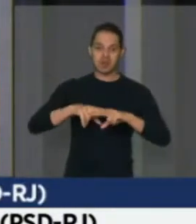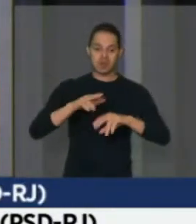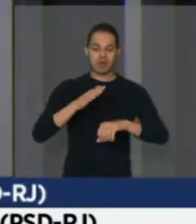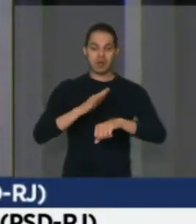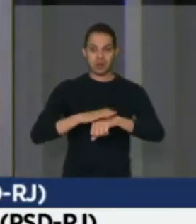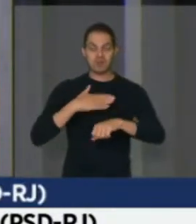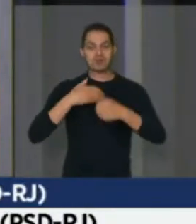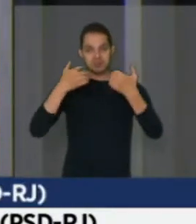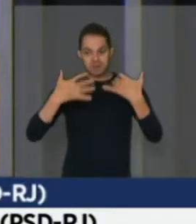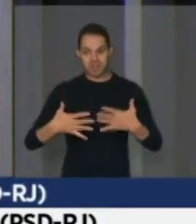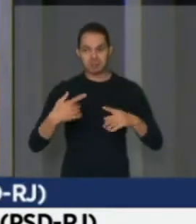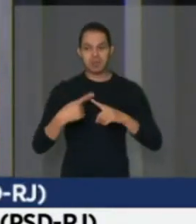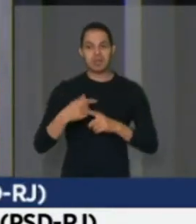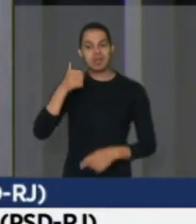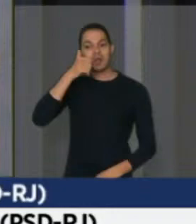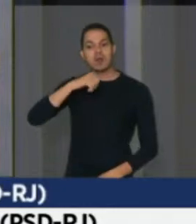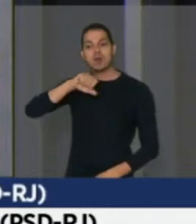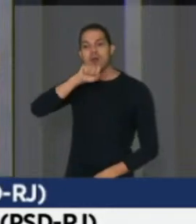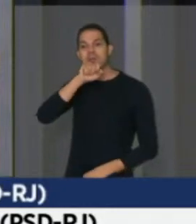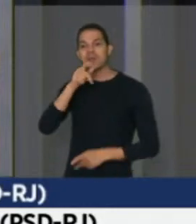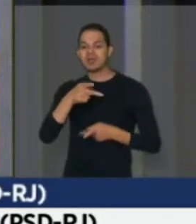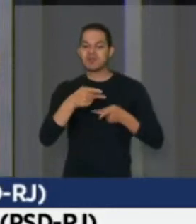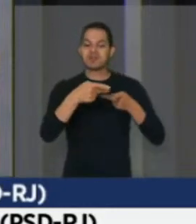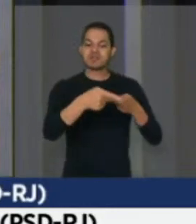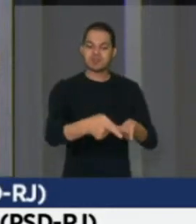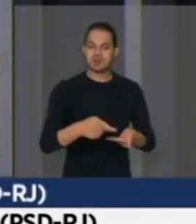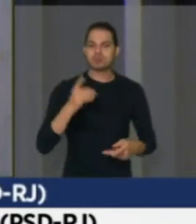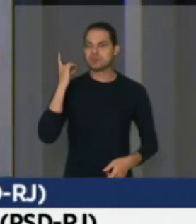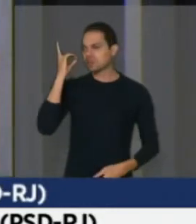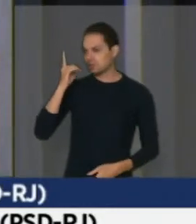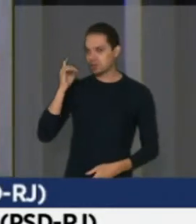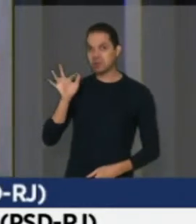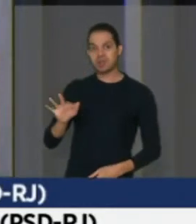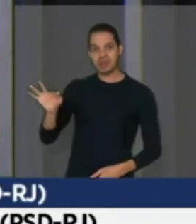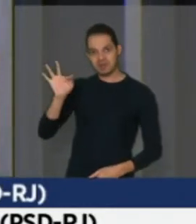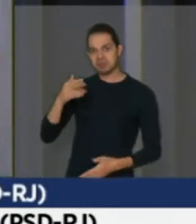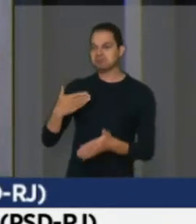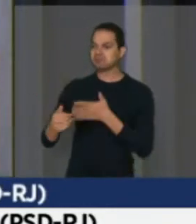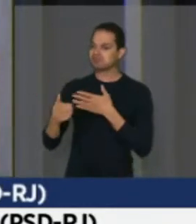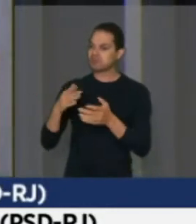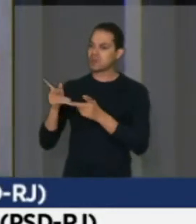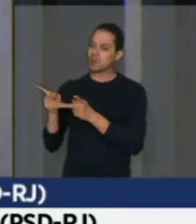mãe que visitou, mesmo sendo deputada federal,